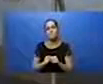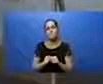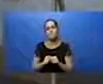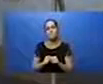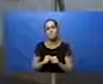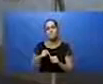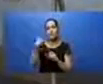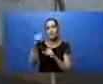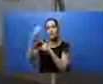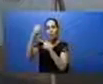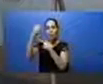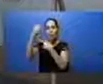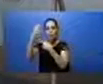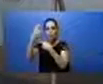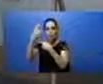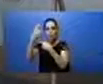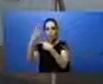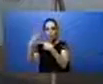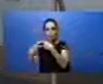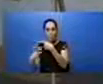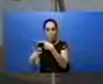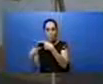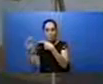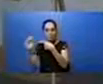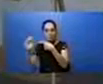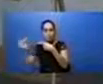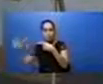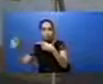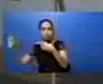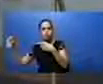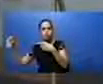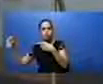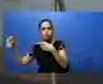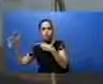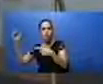Eu até separei bonitinho, ó, 1/2, dividi no meio.